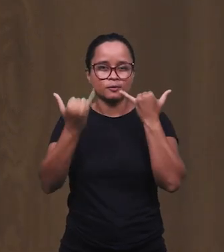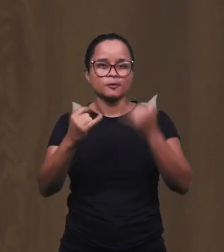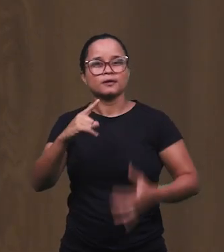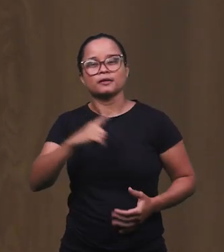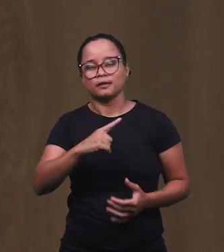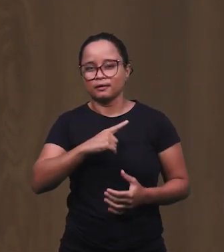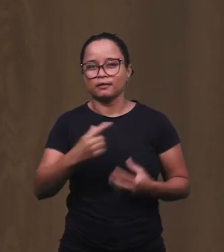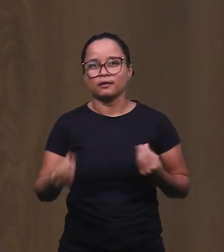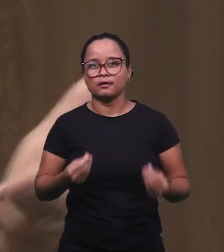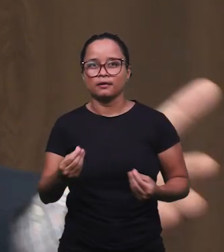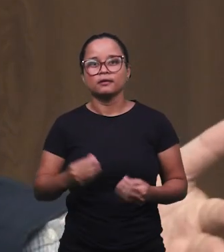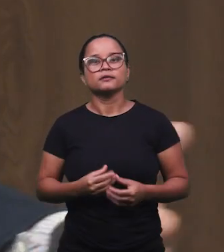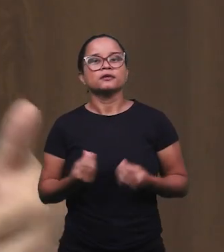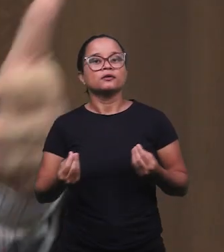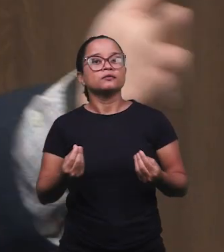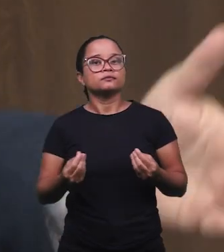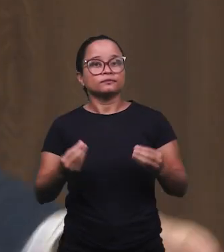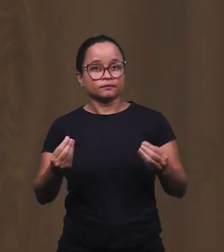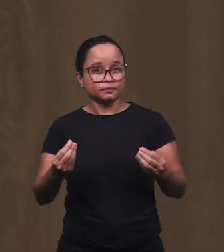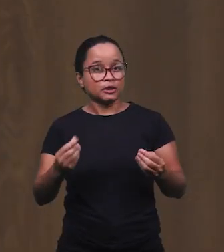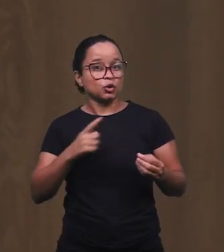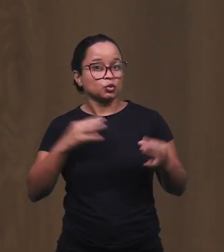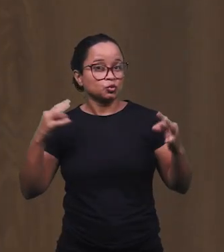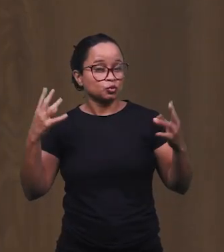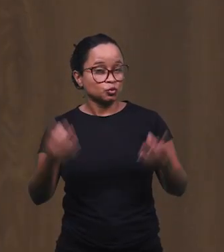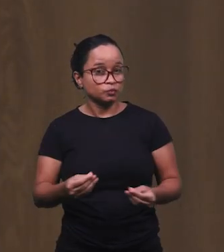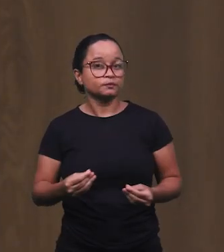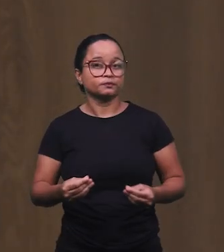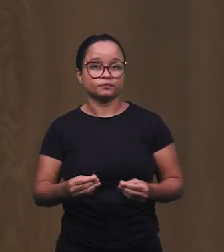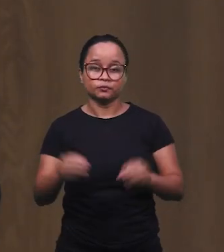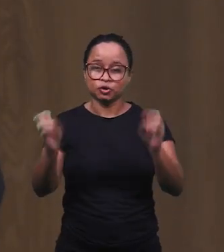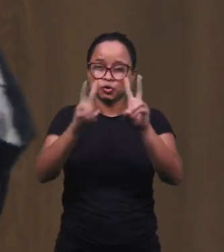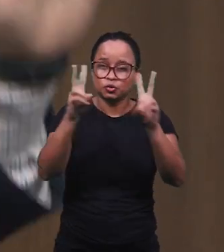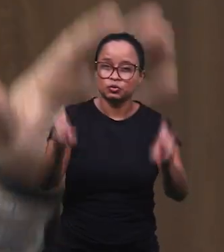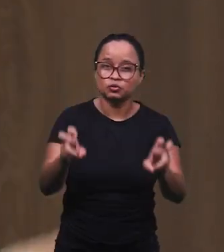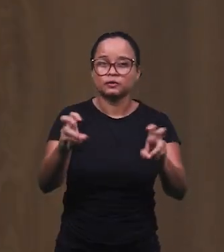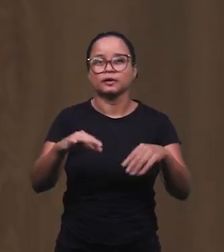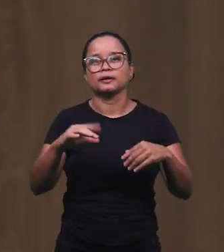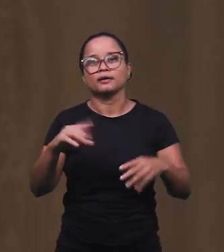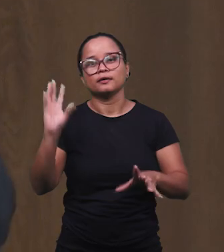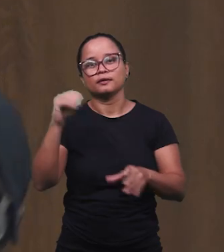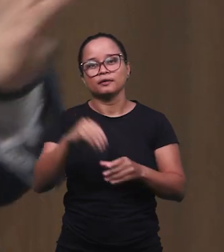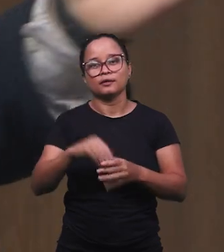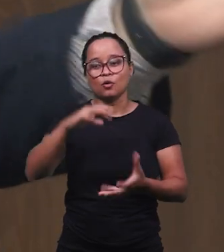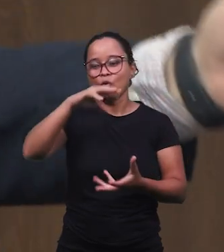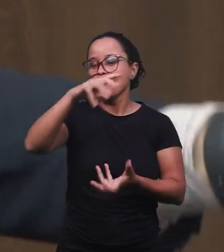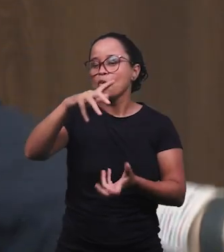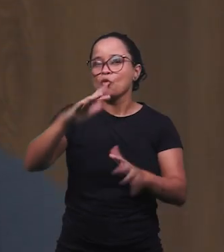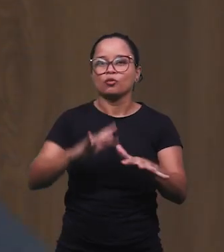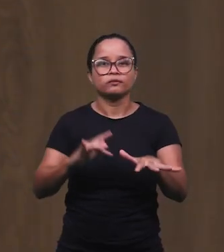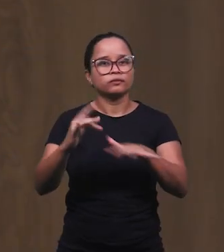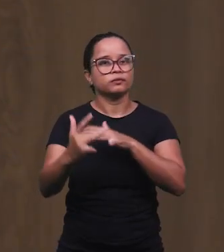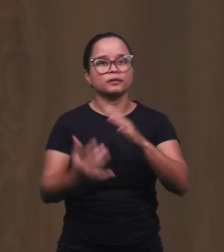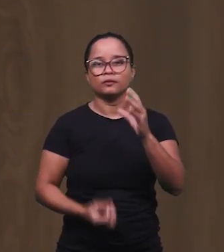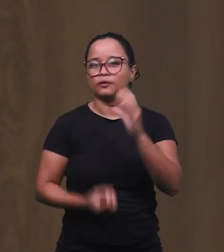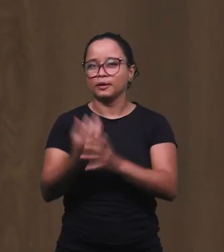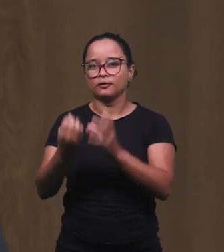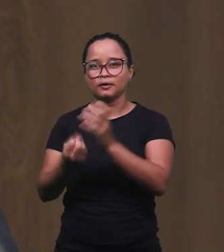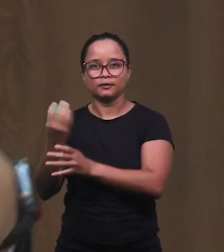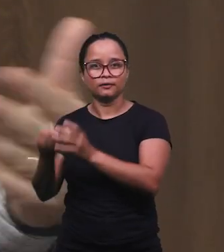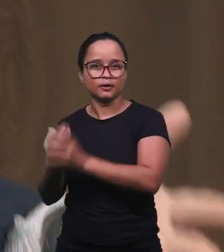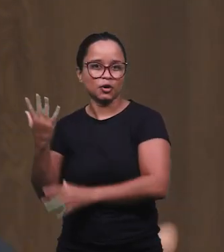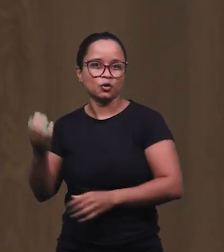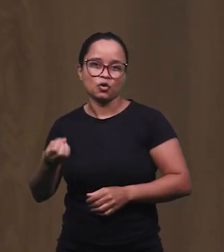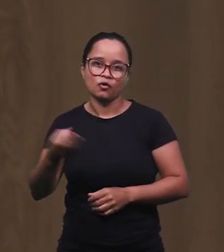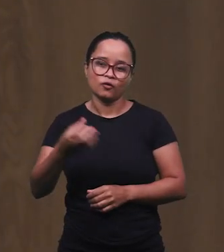informações a respeito de uma mensagem, uma palavra. Então, existe um universo de redes sociais e redes sociais que vão surgindo o tempo todo, que